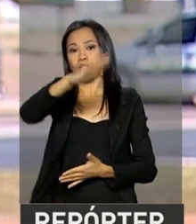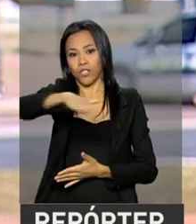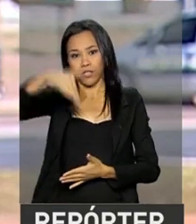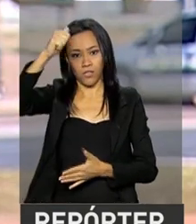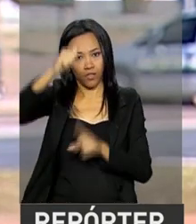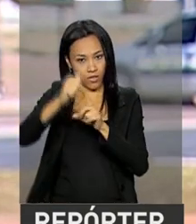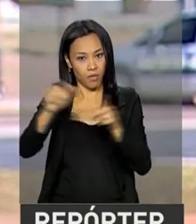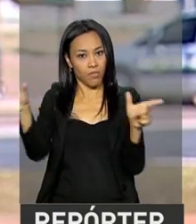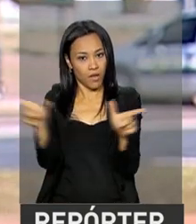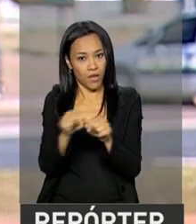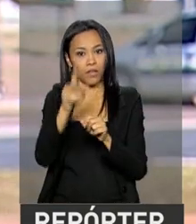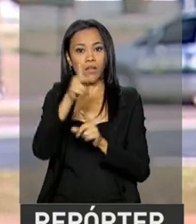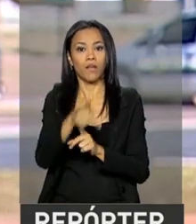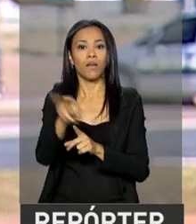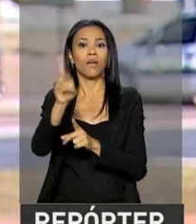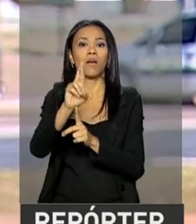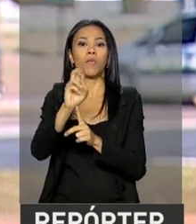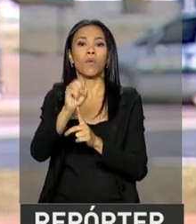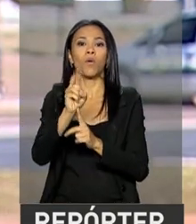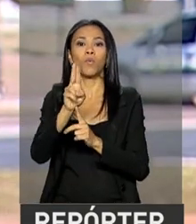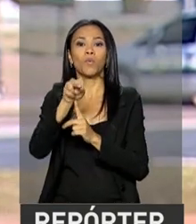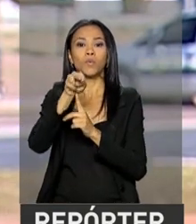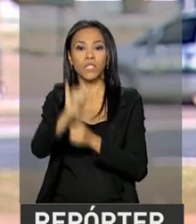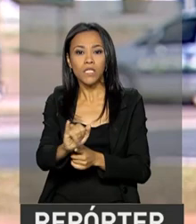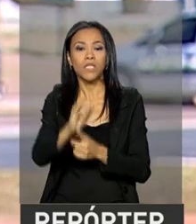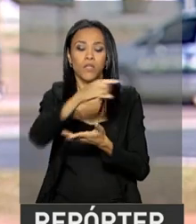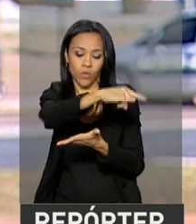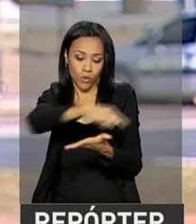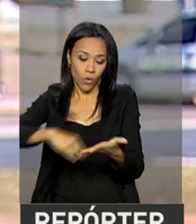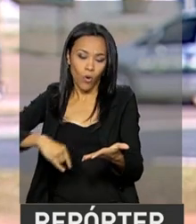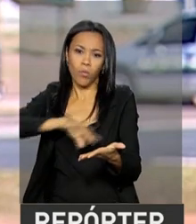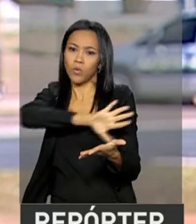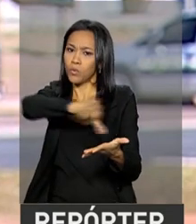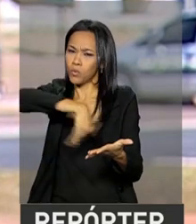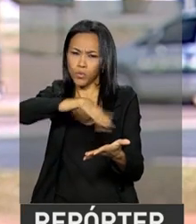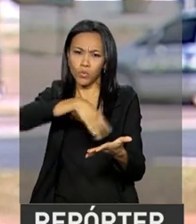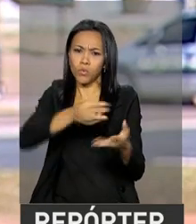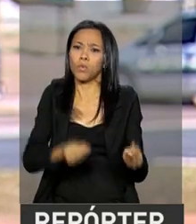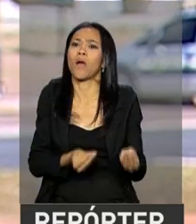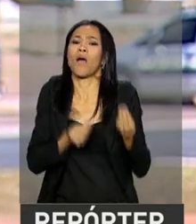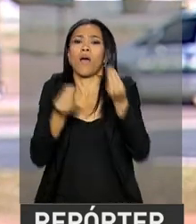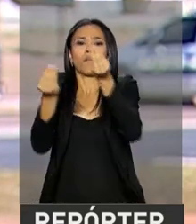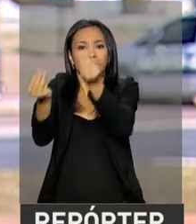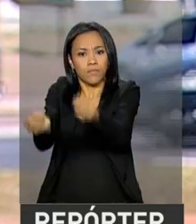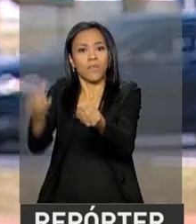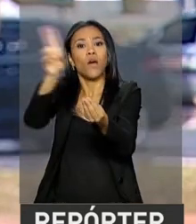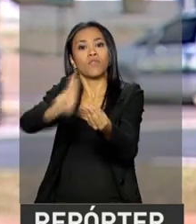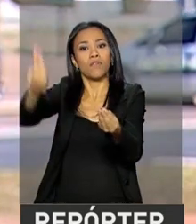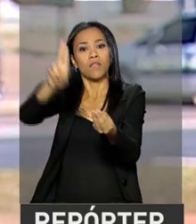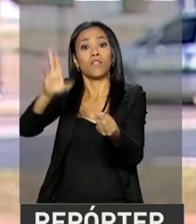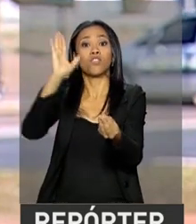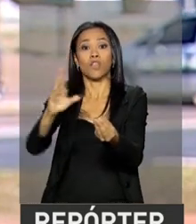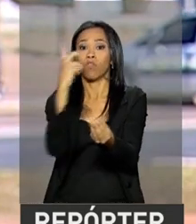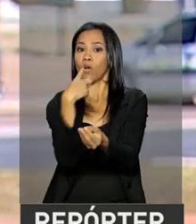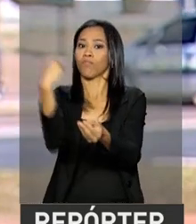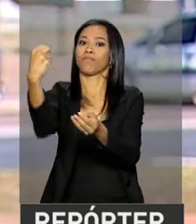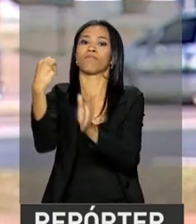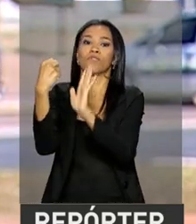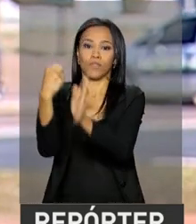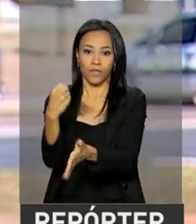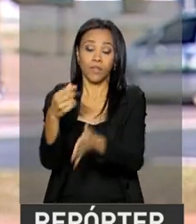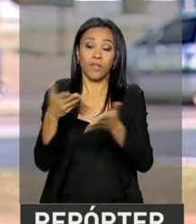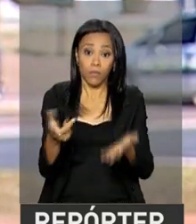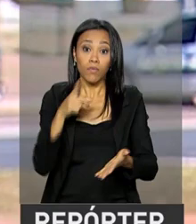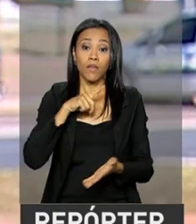Universidade para Todos apresentarem as a documentação S Universidades em que foram selecionados o proun